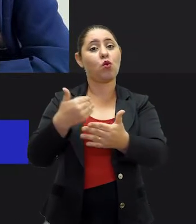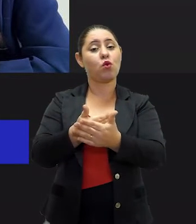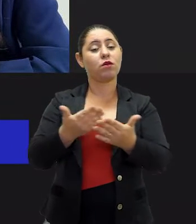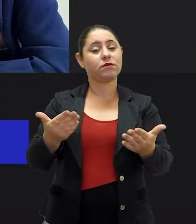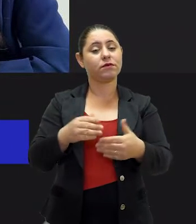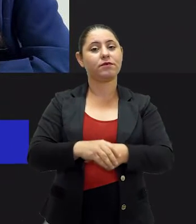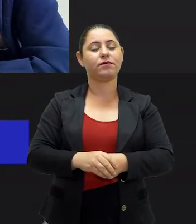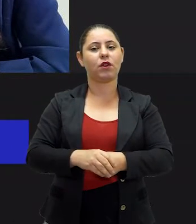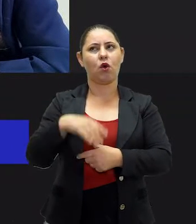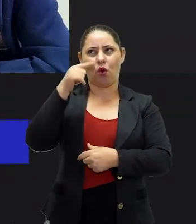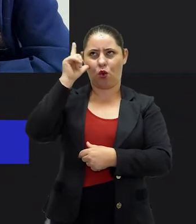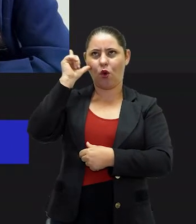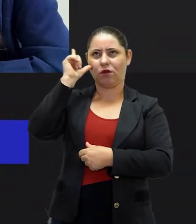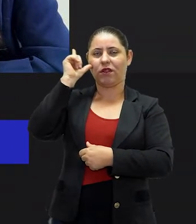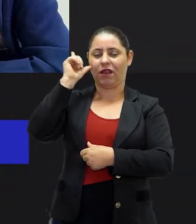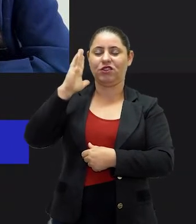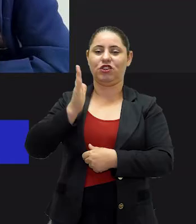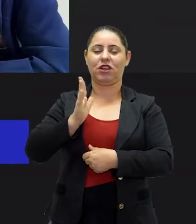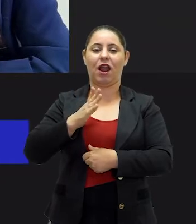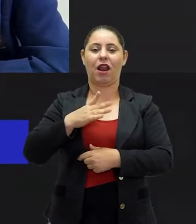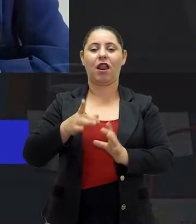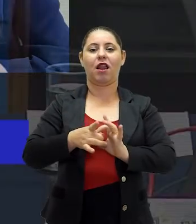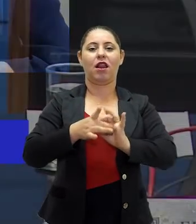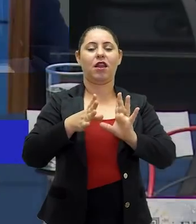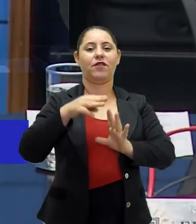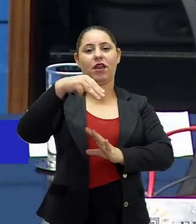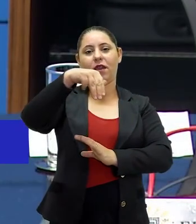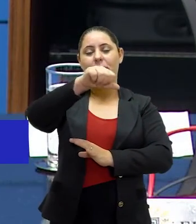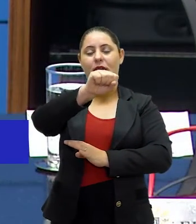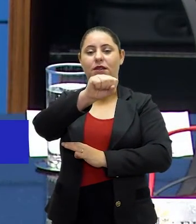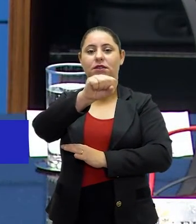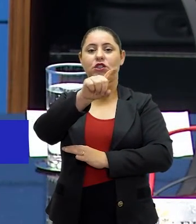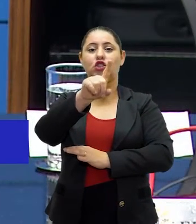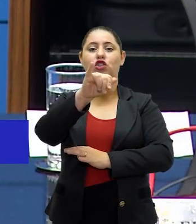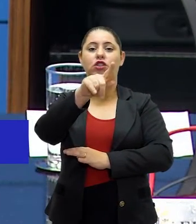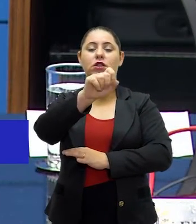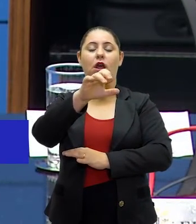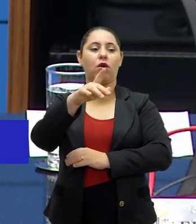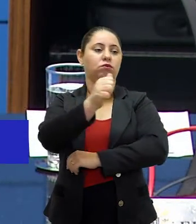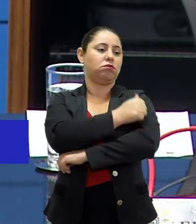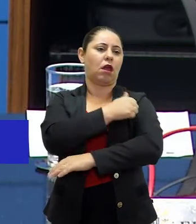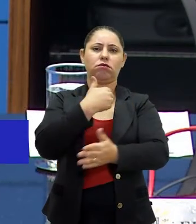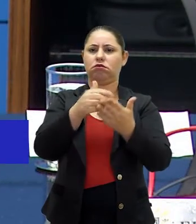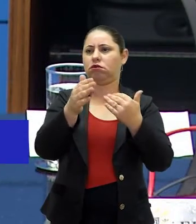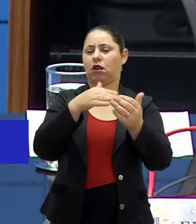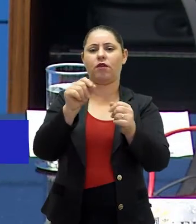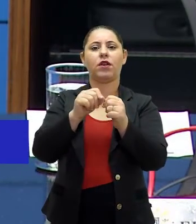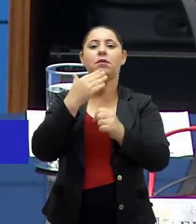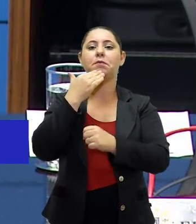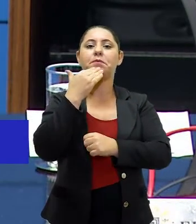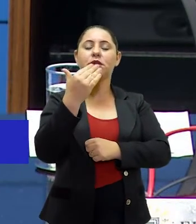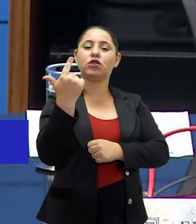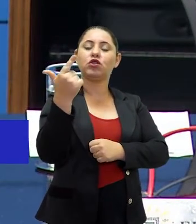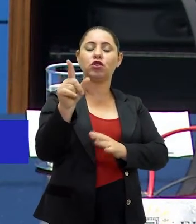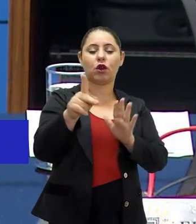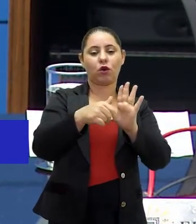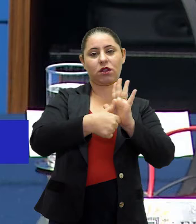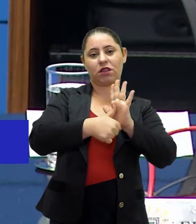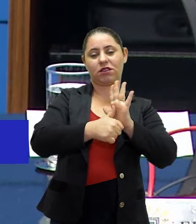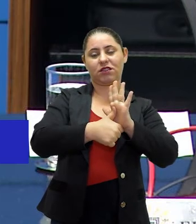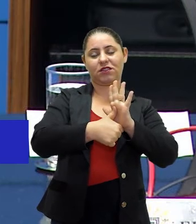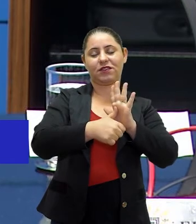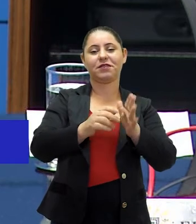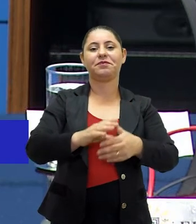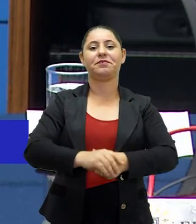partir de agora, a partir de ontem, na verdade, já está disponível no MS Digital para qualquer aluno fazer a solicitação do seu